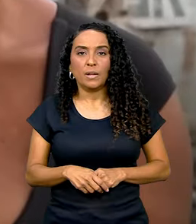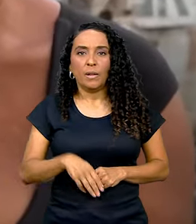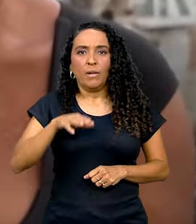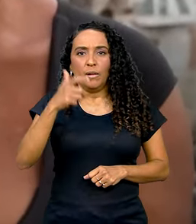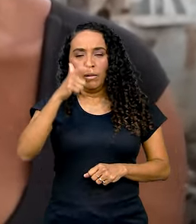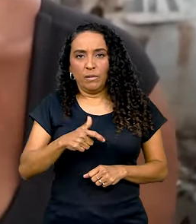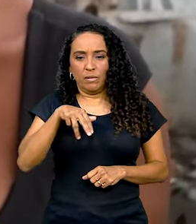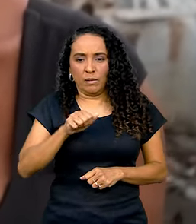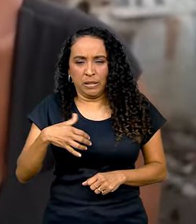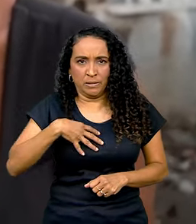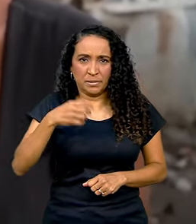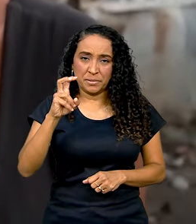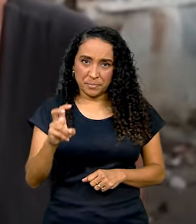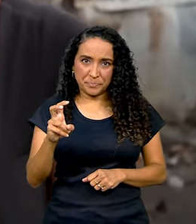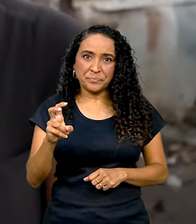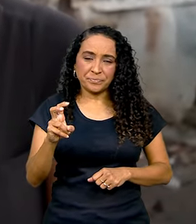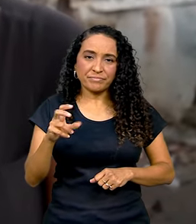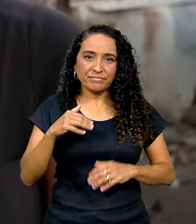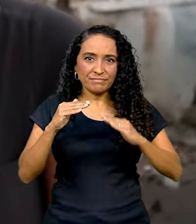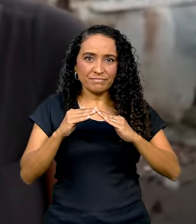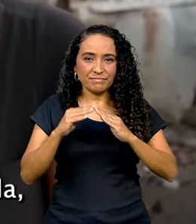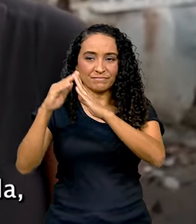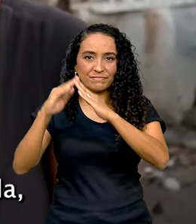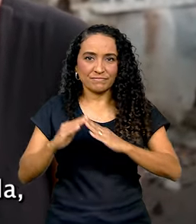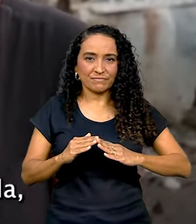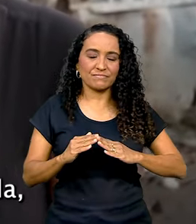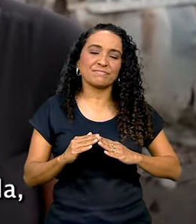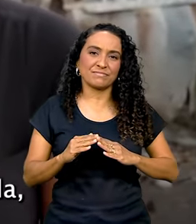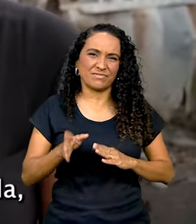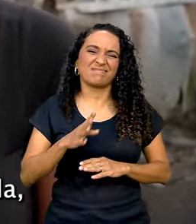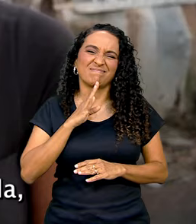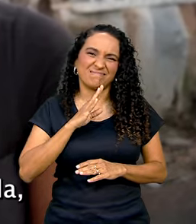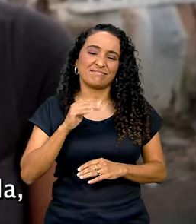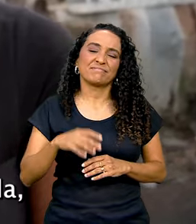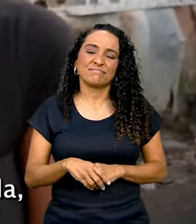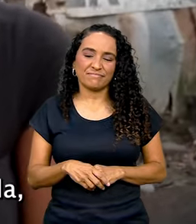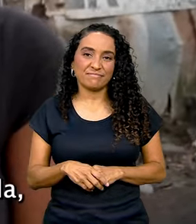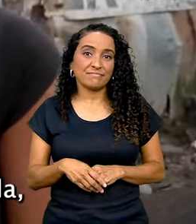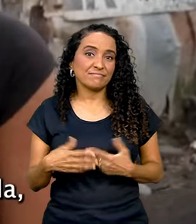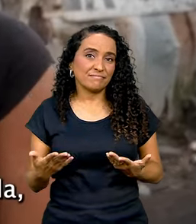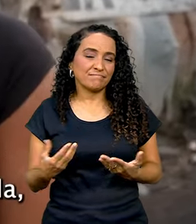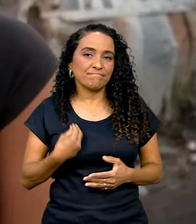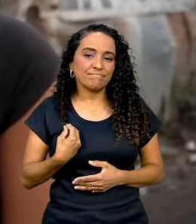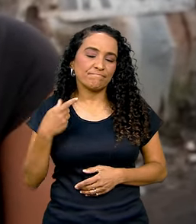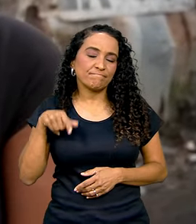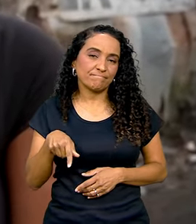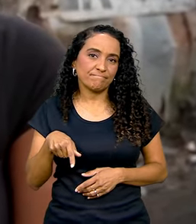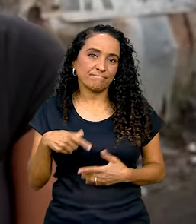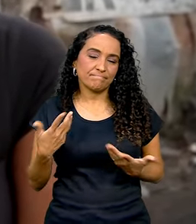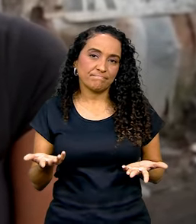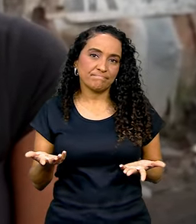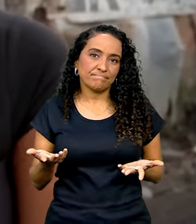meu nome é Maria da Silva tenho cinco filhos moro na favela dauca que já é conhecida e